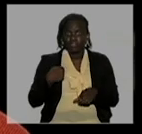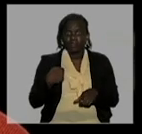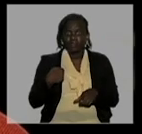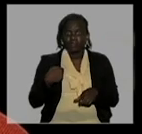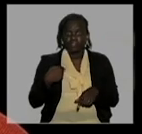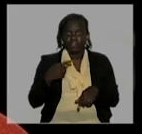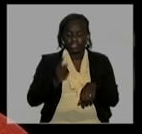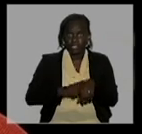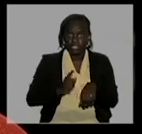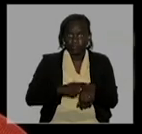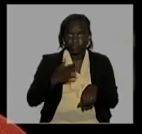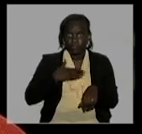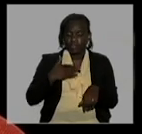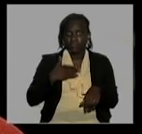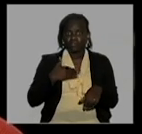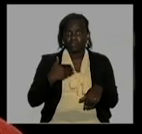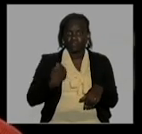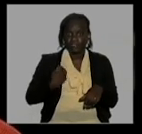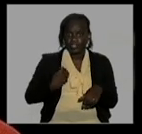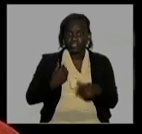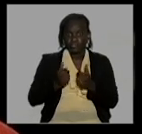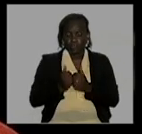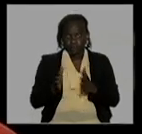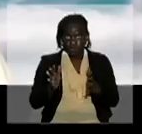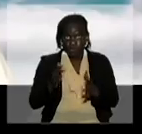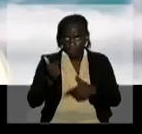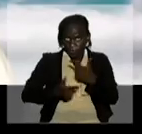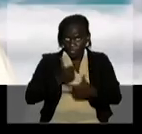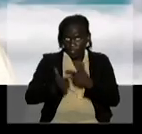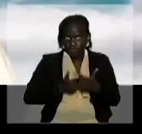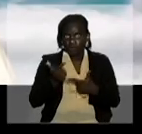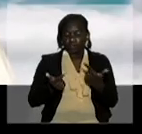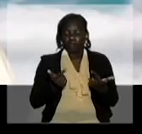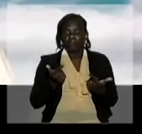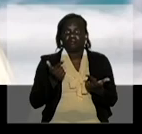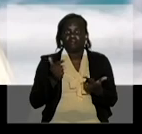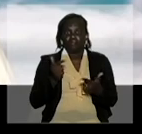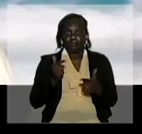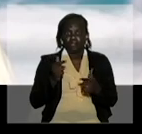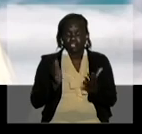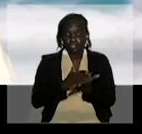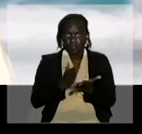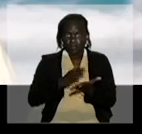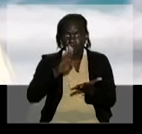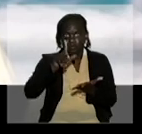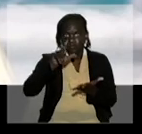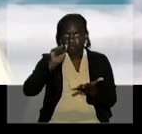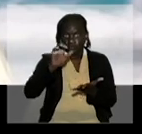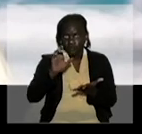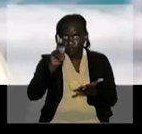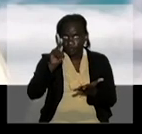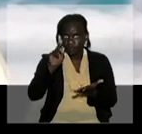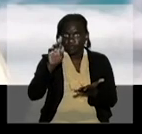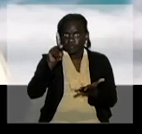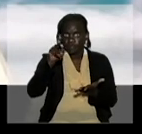Passei boa parte do meu início de carreira trabalhando na revista Black